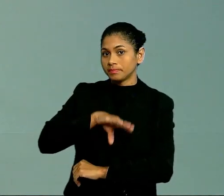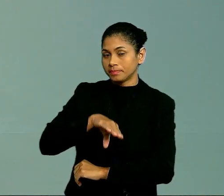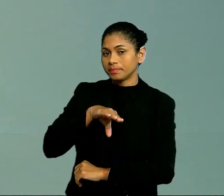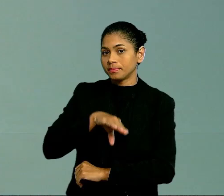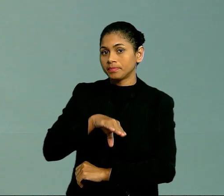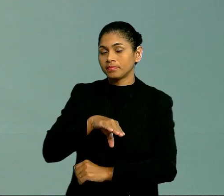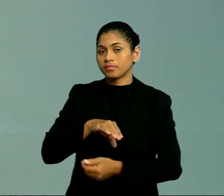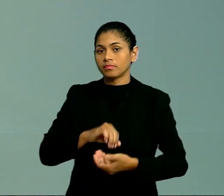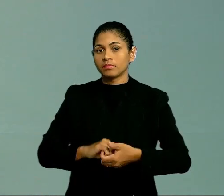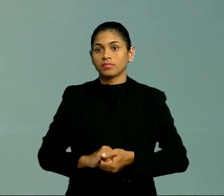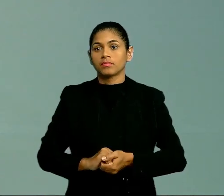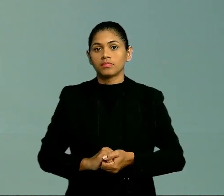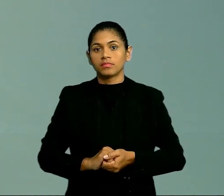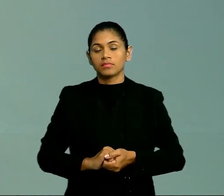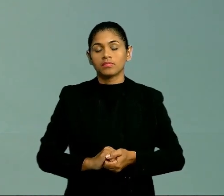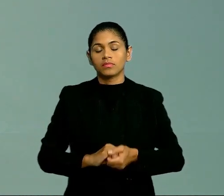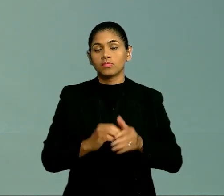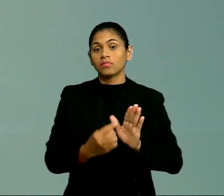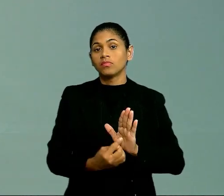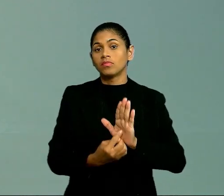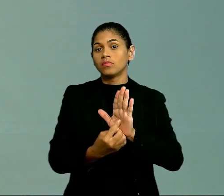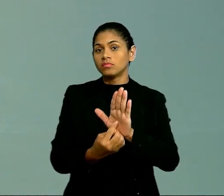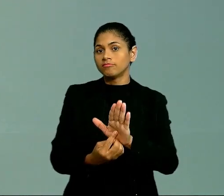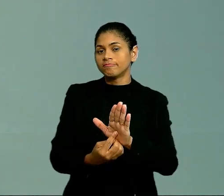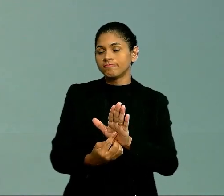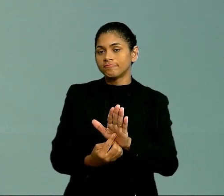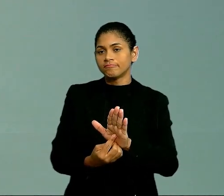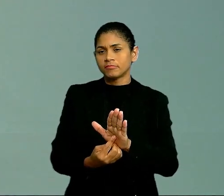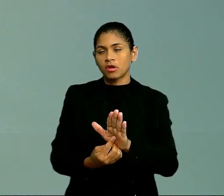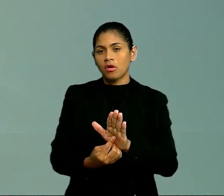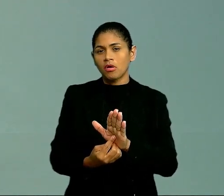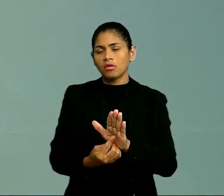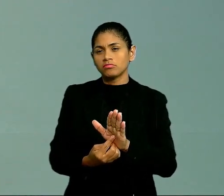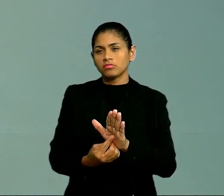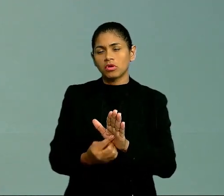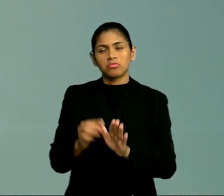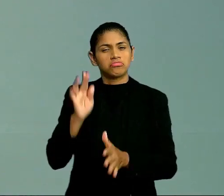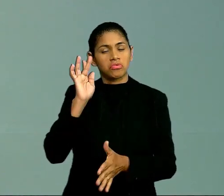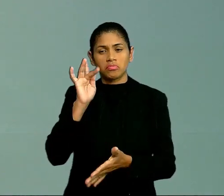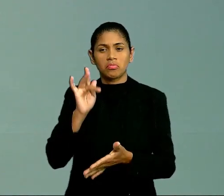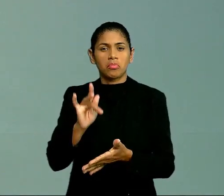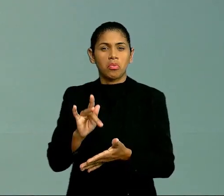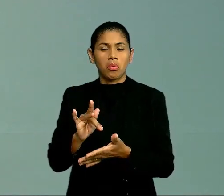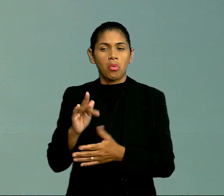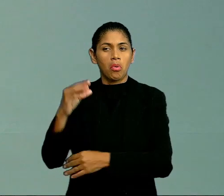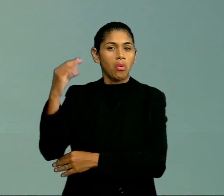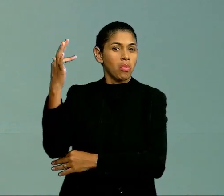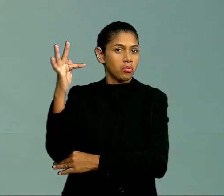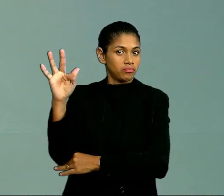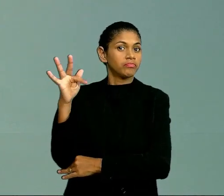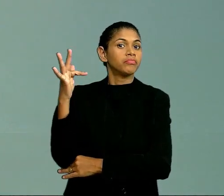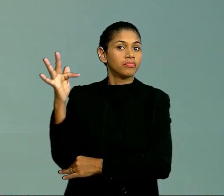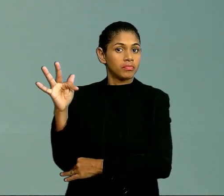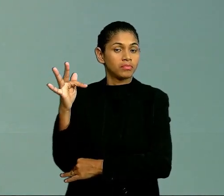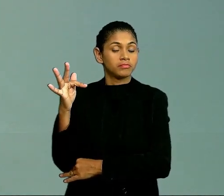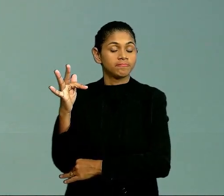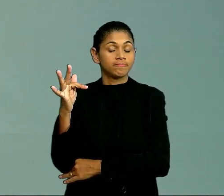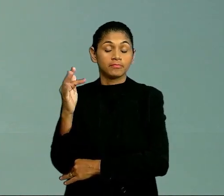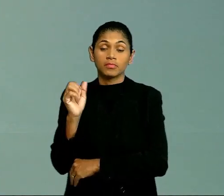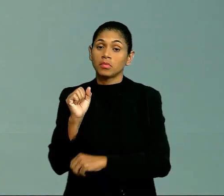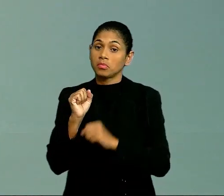de repente, da forma como aparece aqui, não soa tão formal aí poderia ser assunto até de